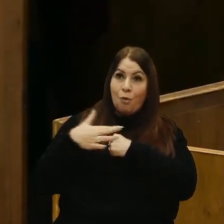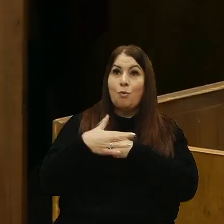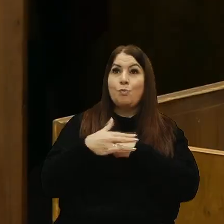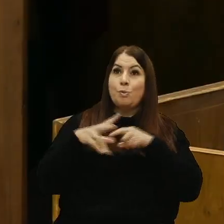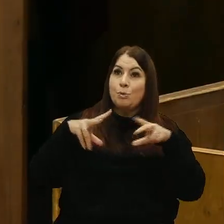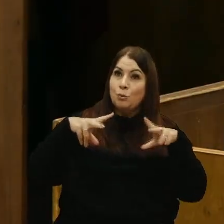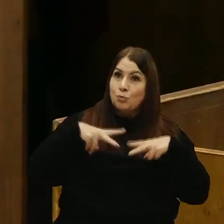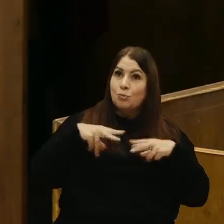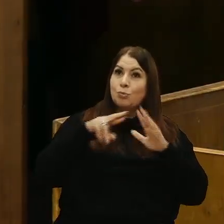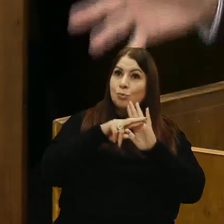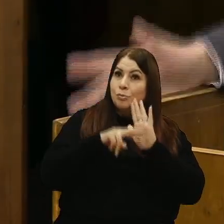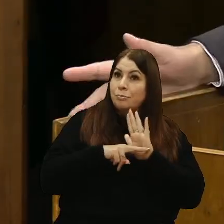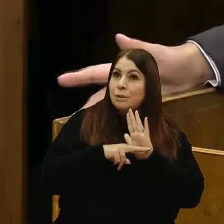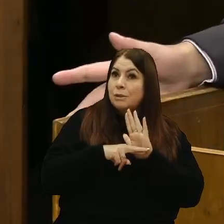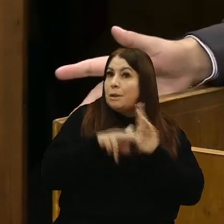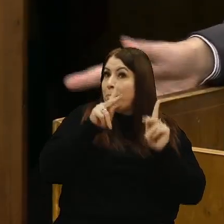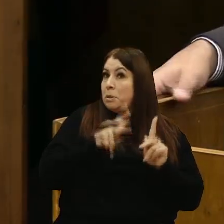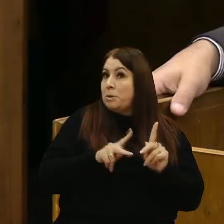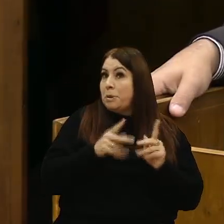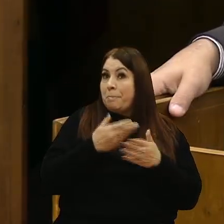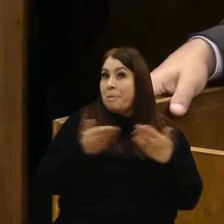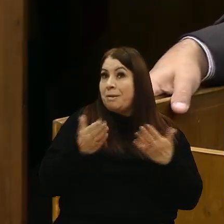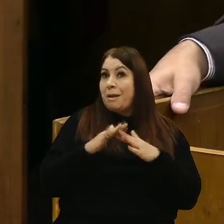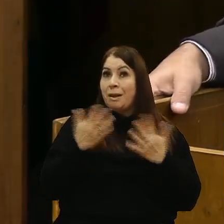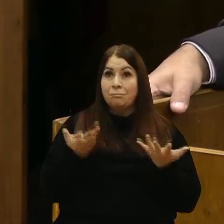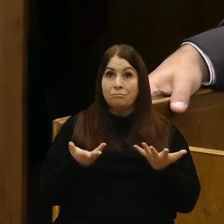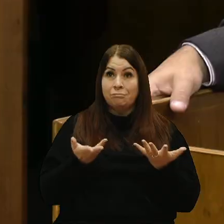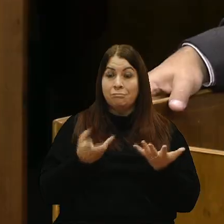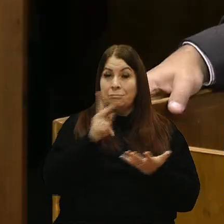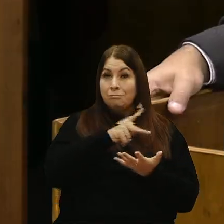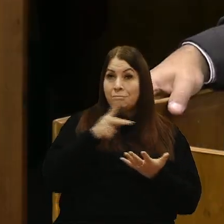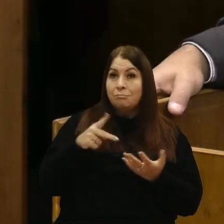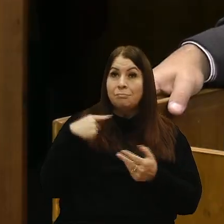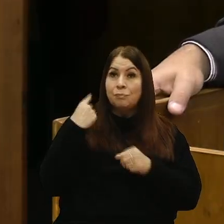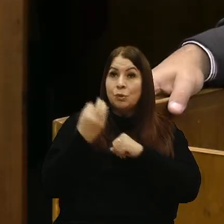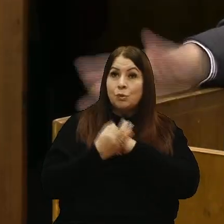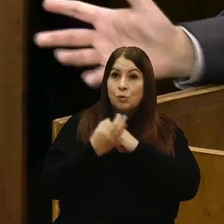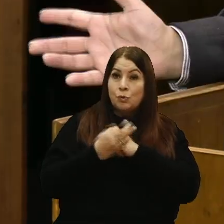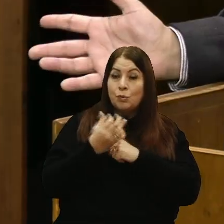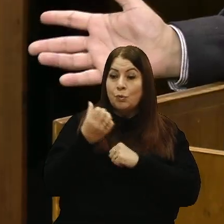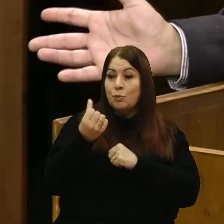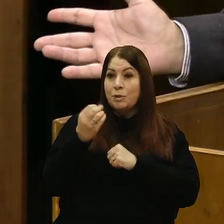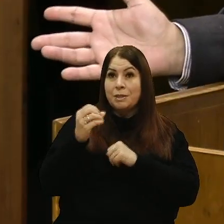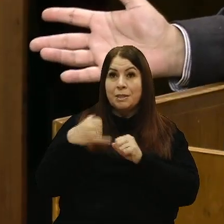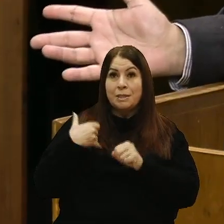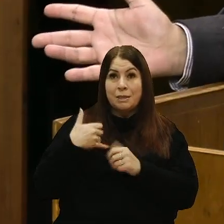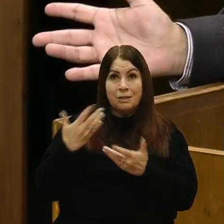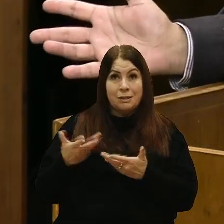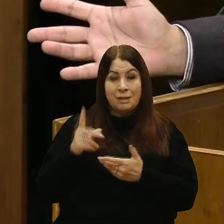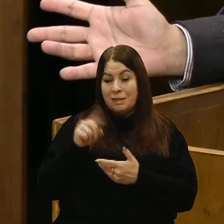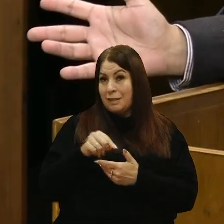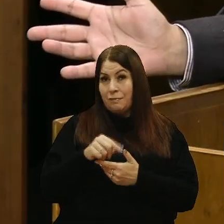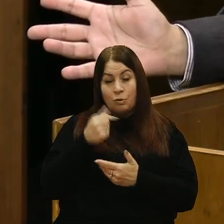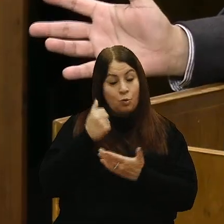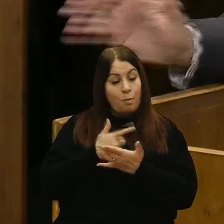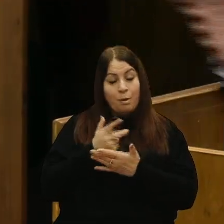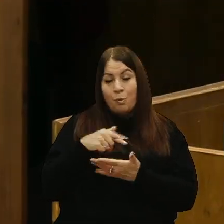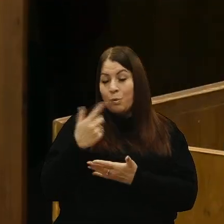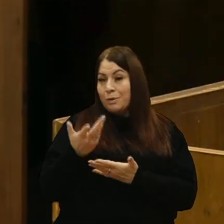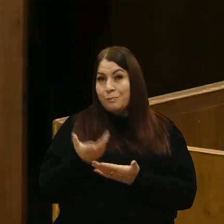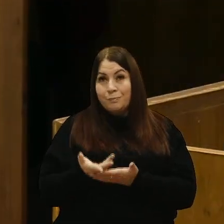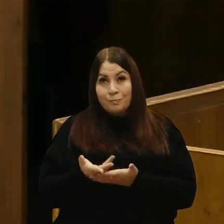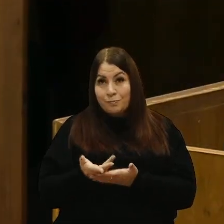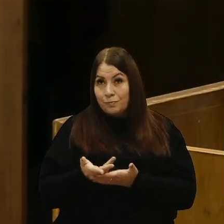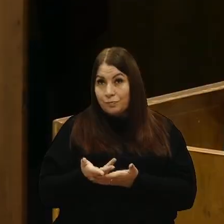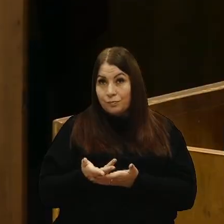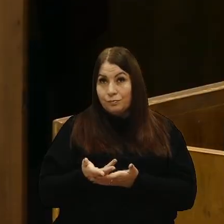era regularizado, mas se as pessoas perdem as casas, uma professora, um advogado com 60 anos, ele não vai conseguir comprar outra. Então,